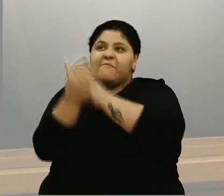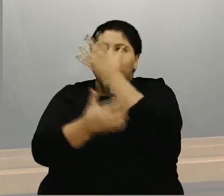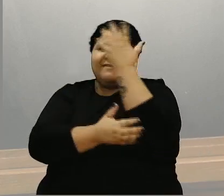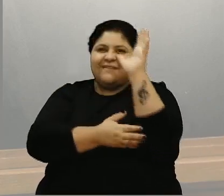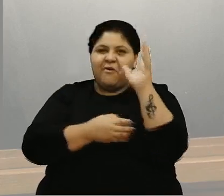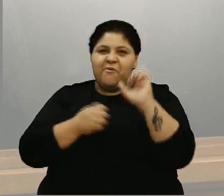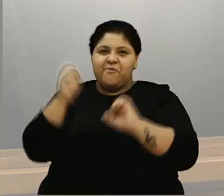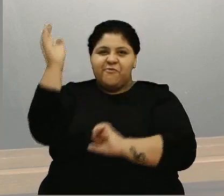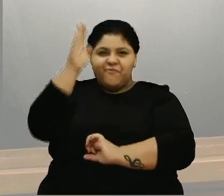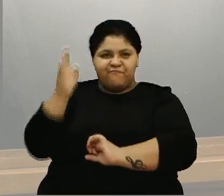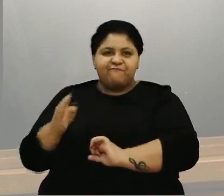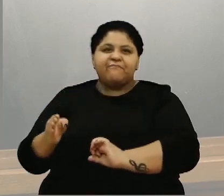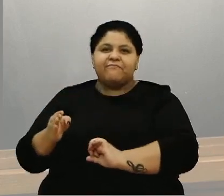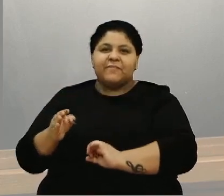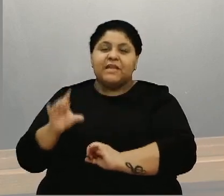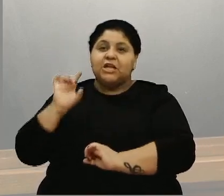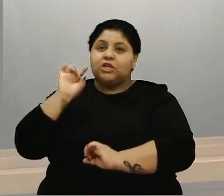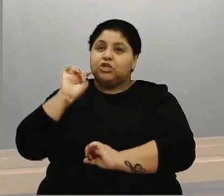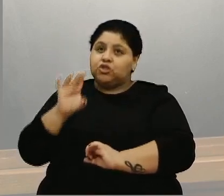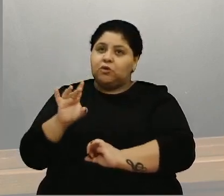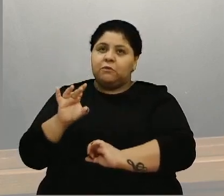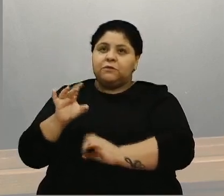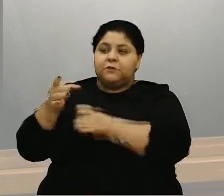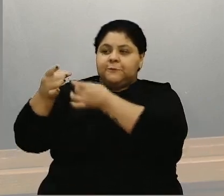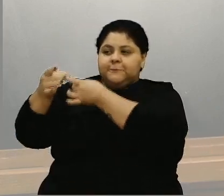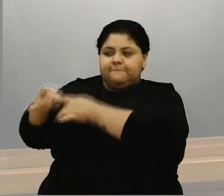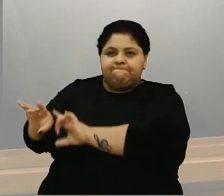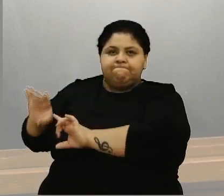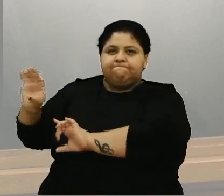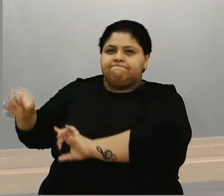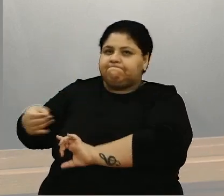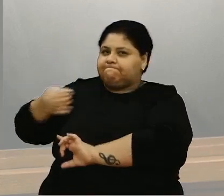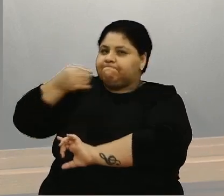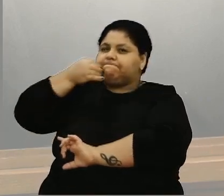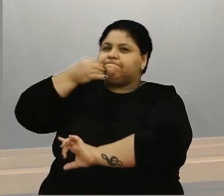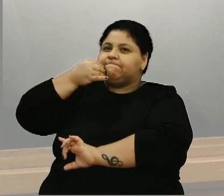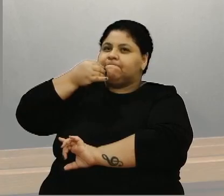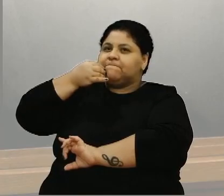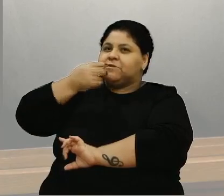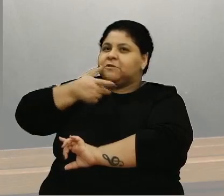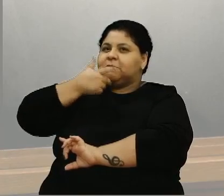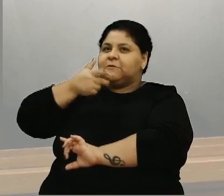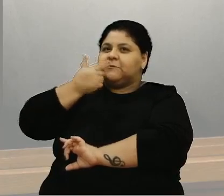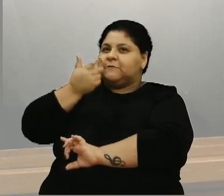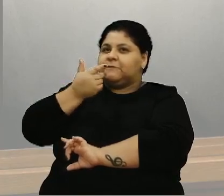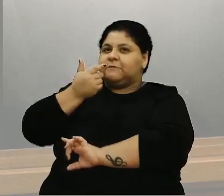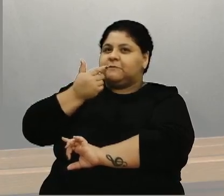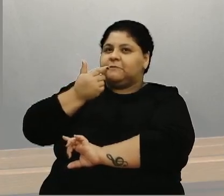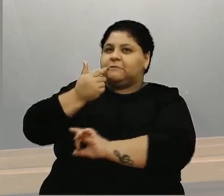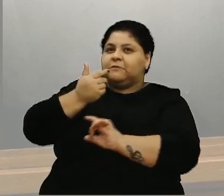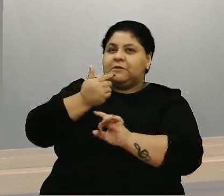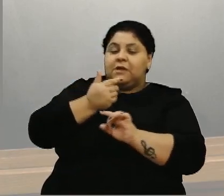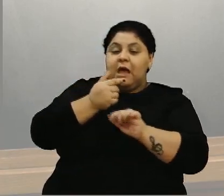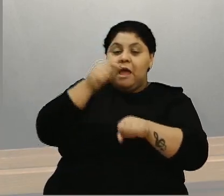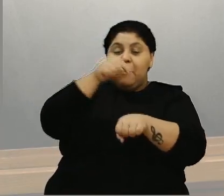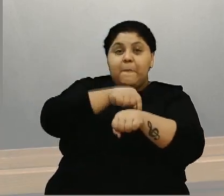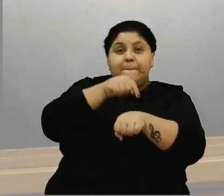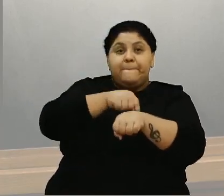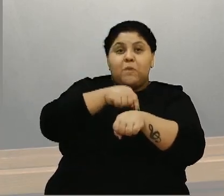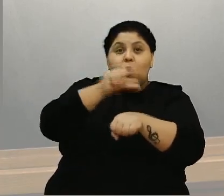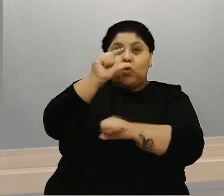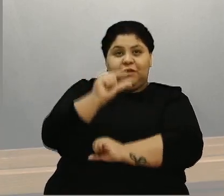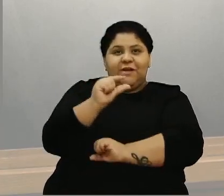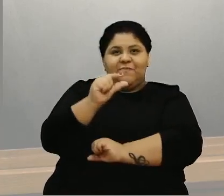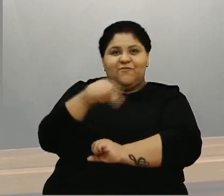situações que só vão trazer um prejuízo, com certeza. Eu não digo nem a médio prazo, a curto prazo, como nós já